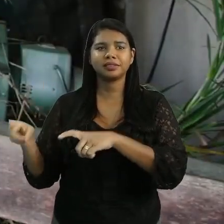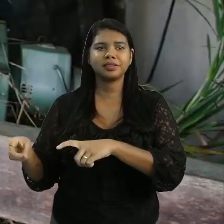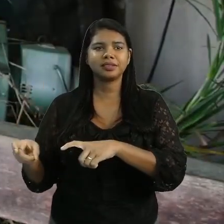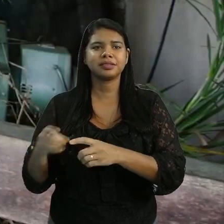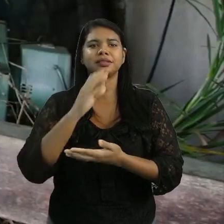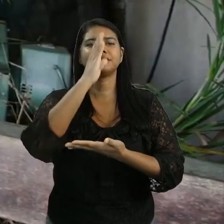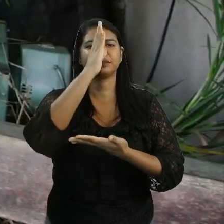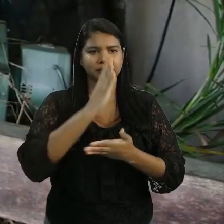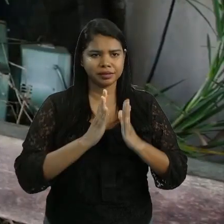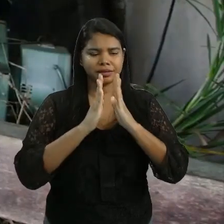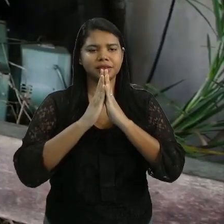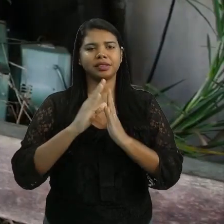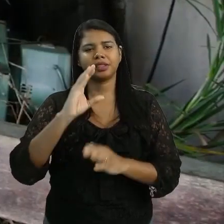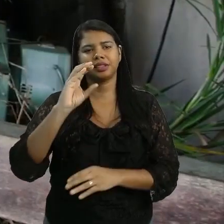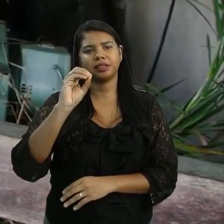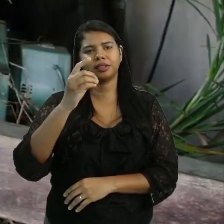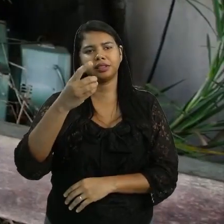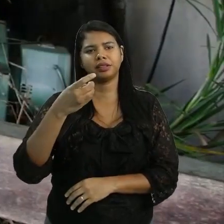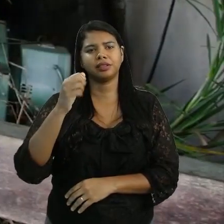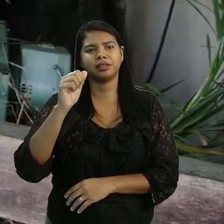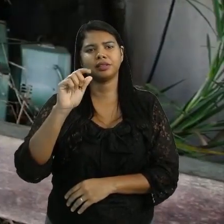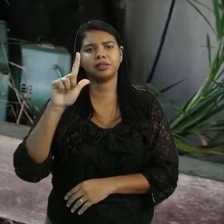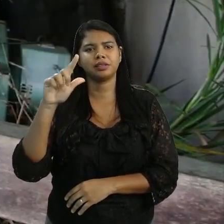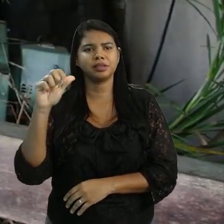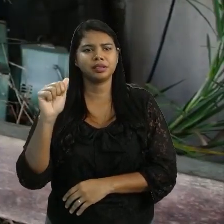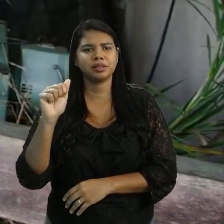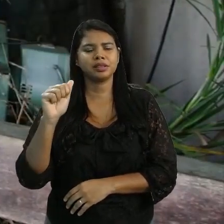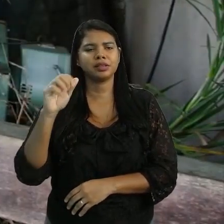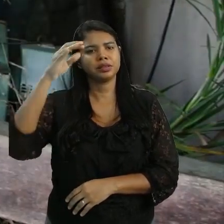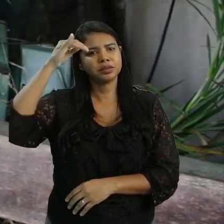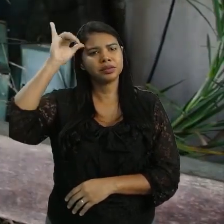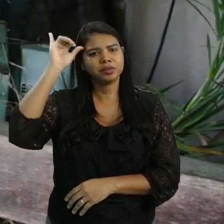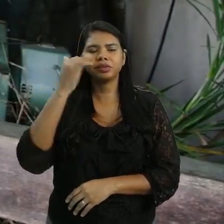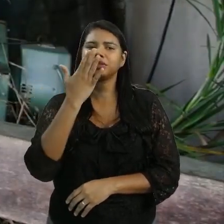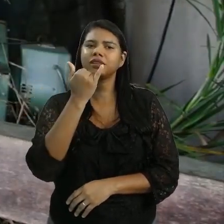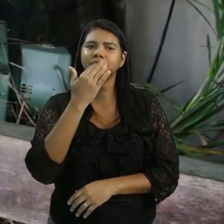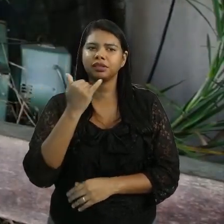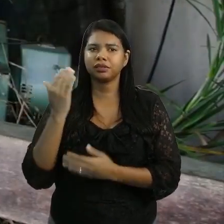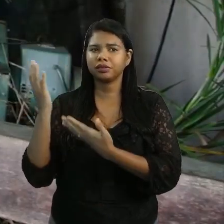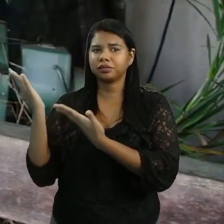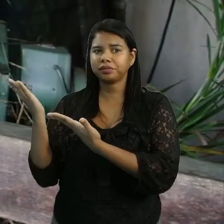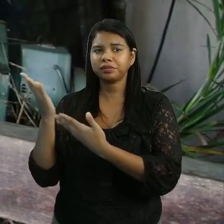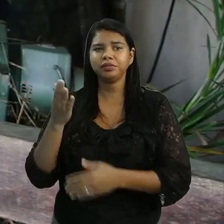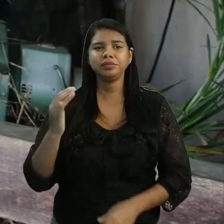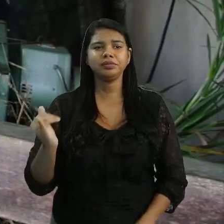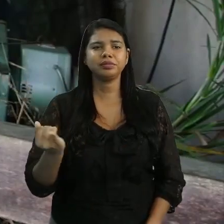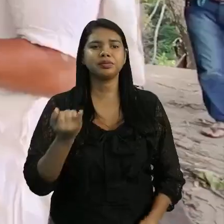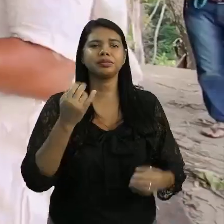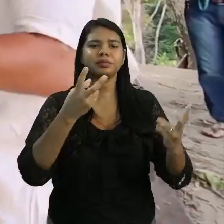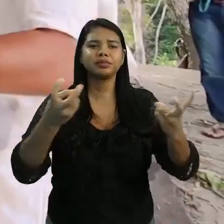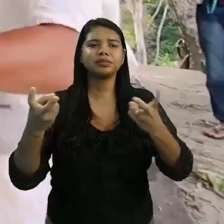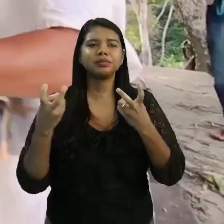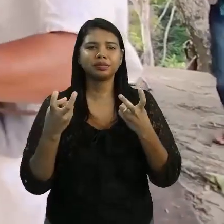dia também, gente. Então, obrigada, gente. Muito obrigado a vocês também. Valeu, viu?